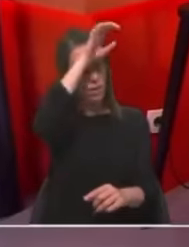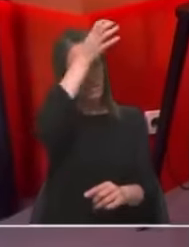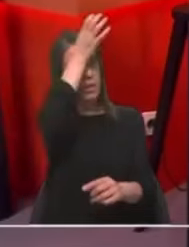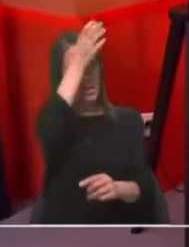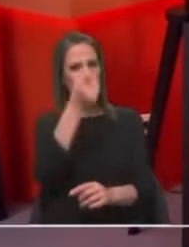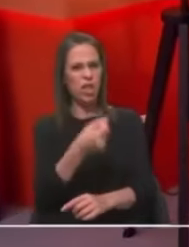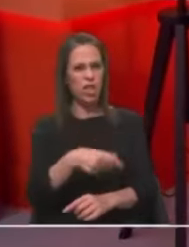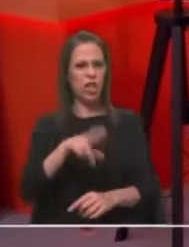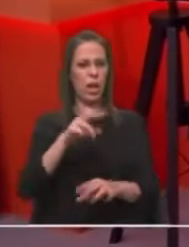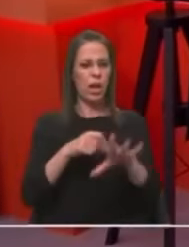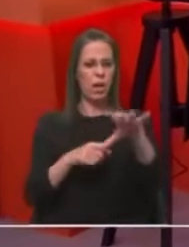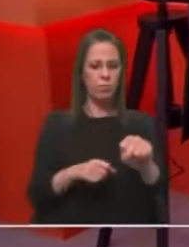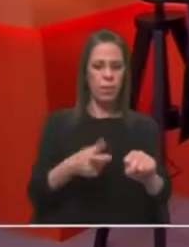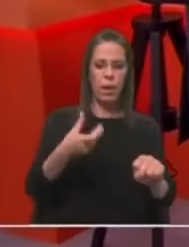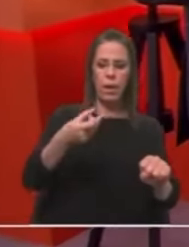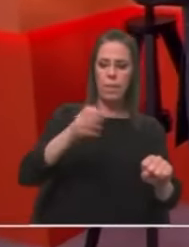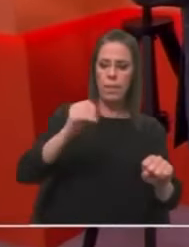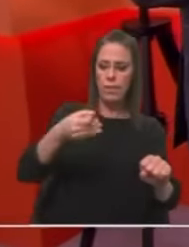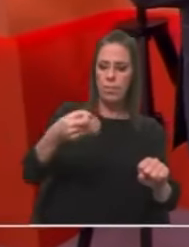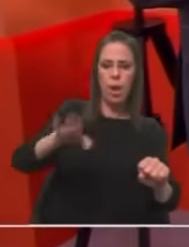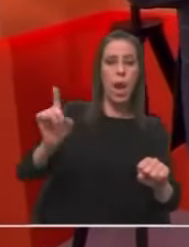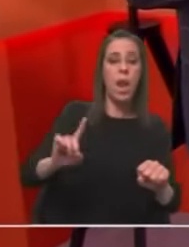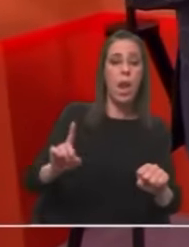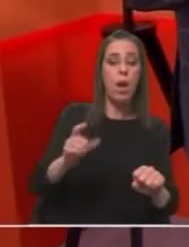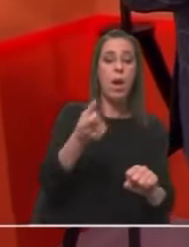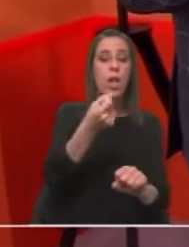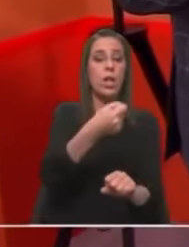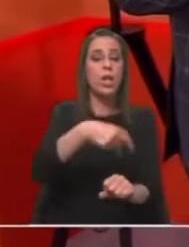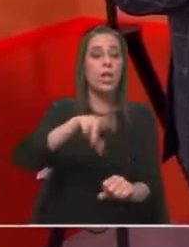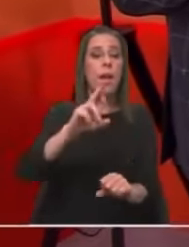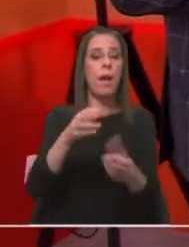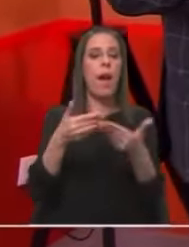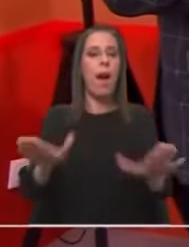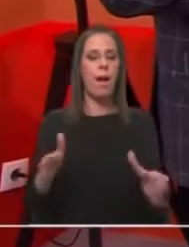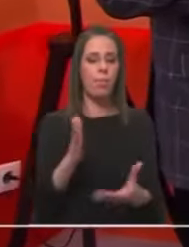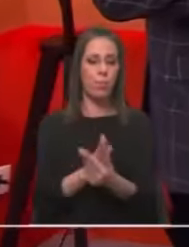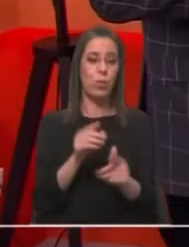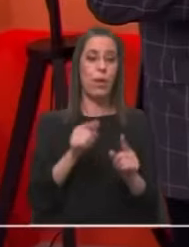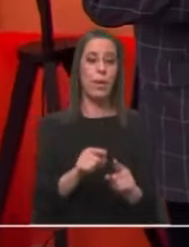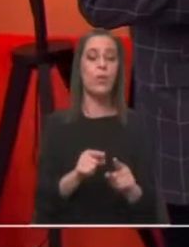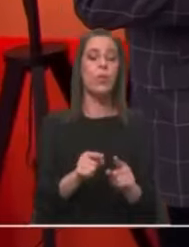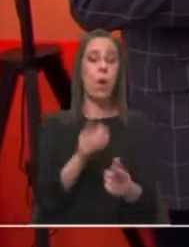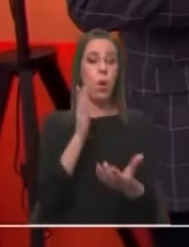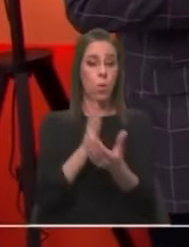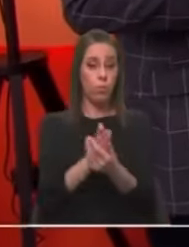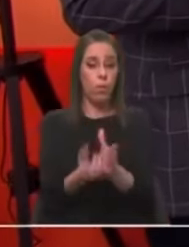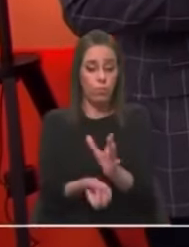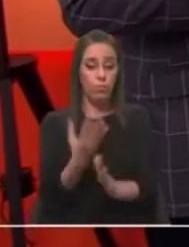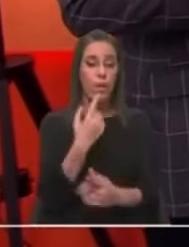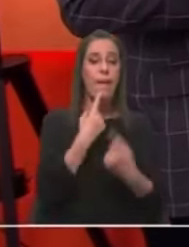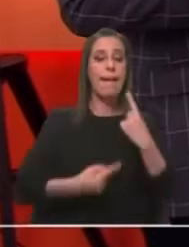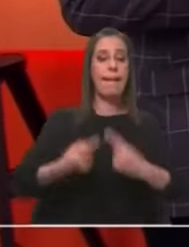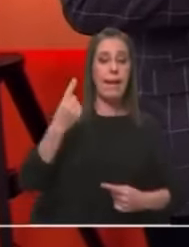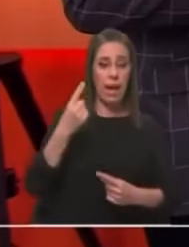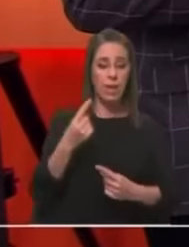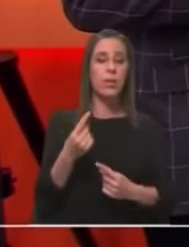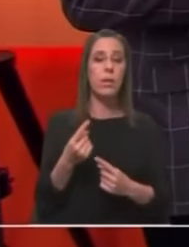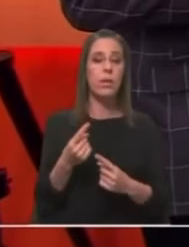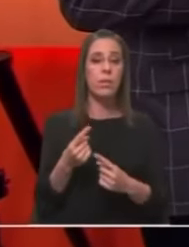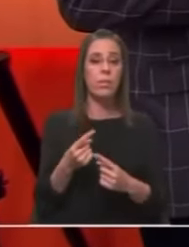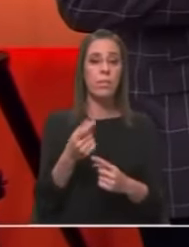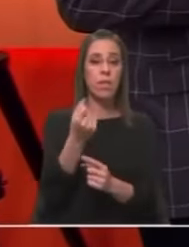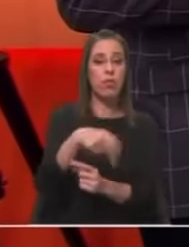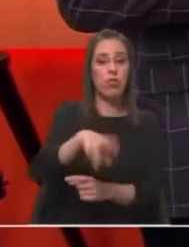detido pela GNR e não pela PSP ou pela Polícia Judiciária. A GNR é que tem o processo. O processo nasce de uma queixa feita numa zona de ação